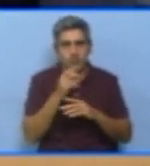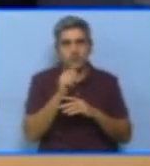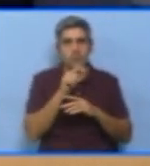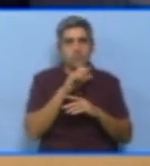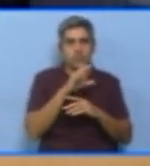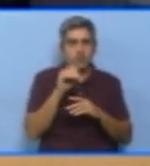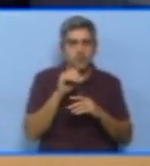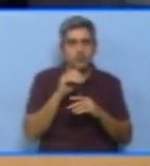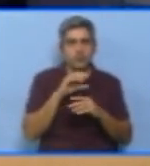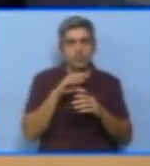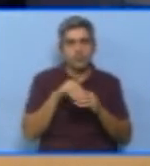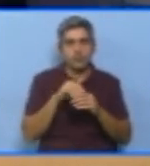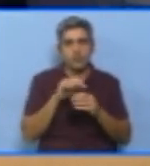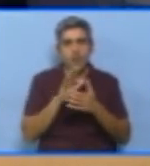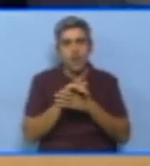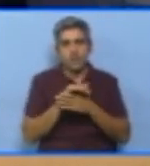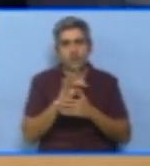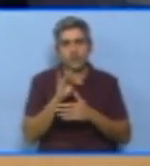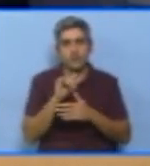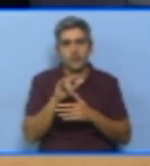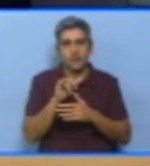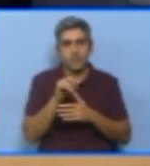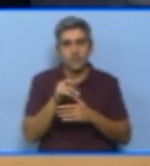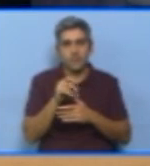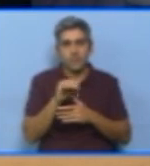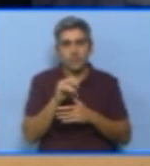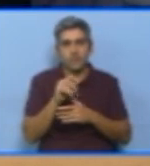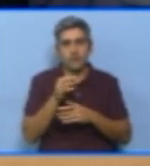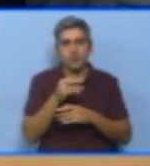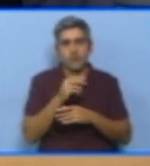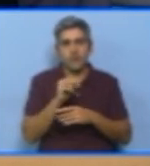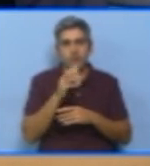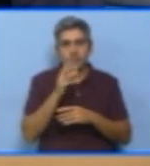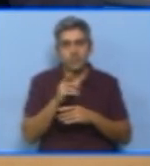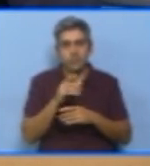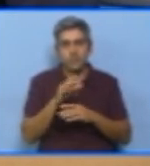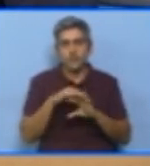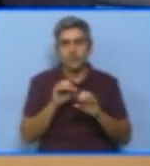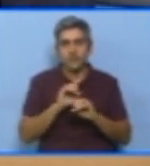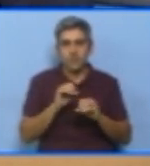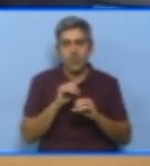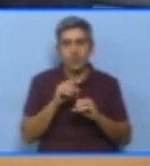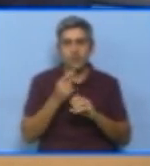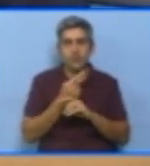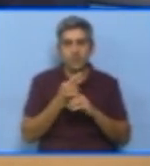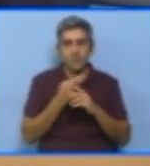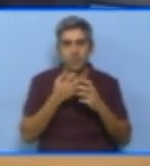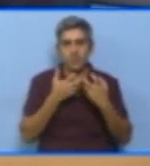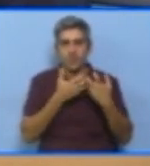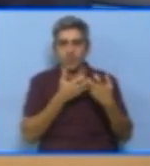na própria carta aos Filipenses, quando Paulo diz: não façais nada por rivalidade e